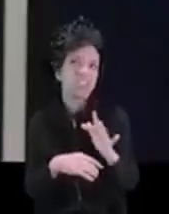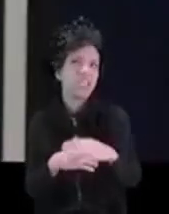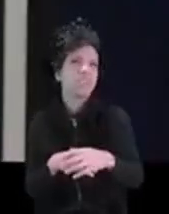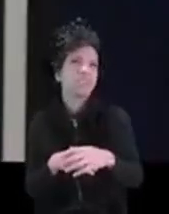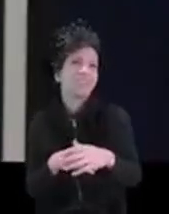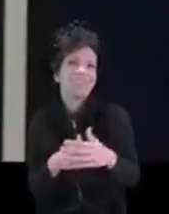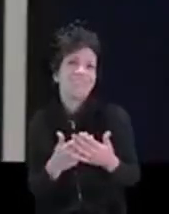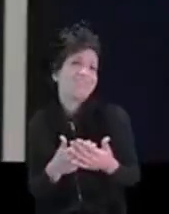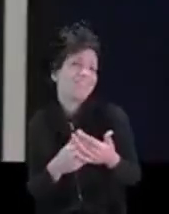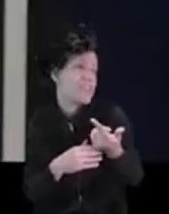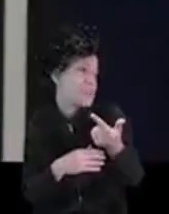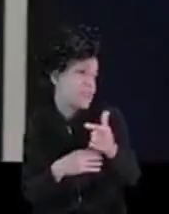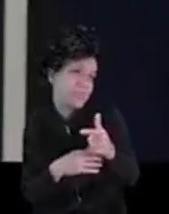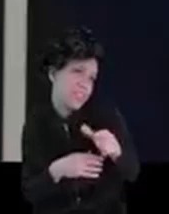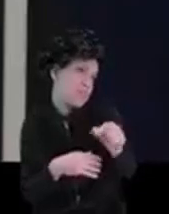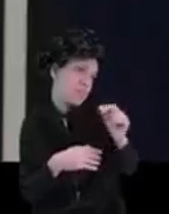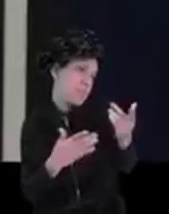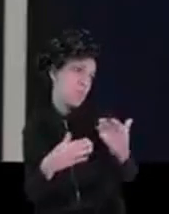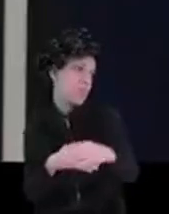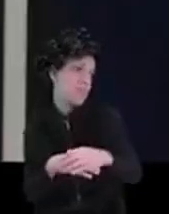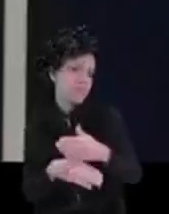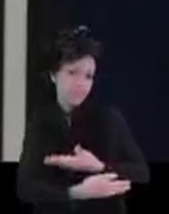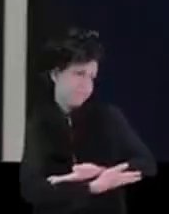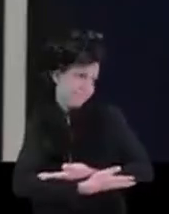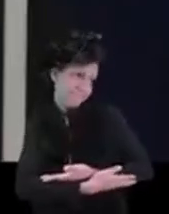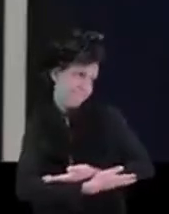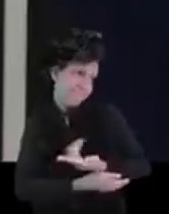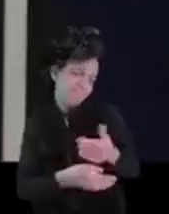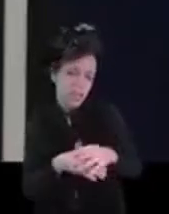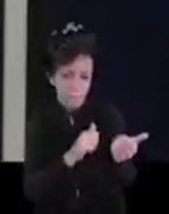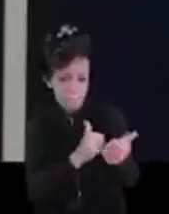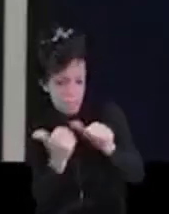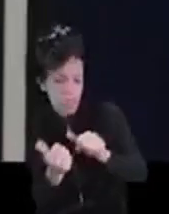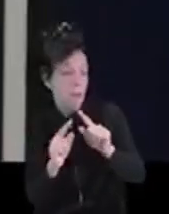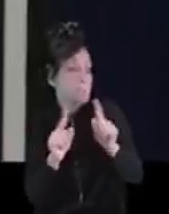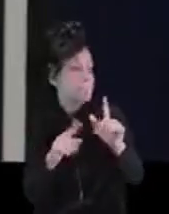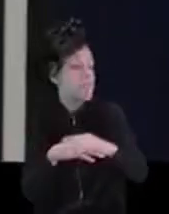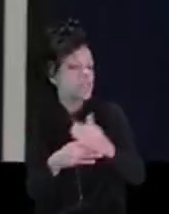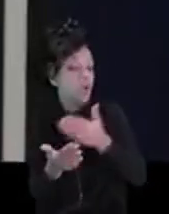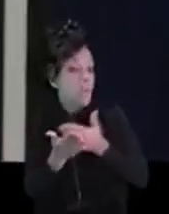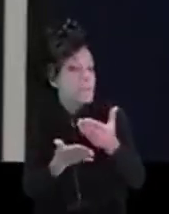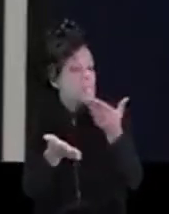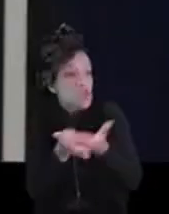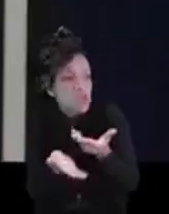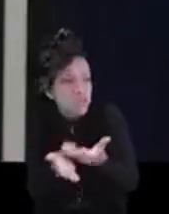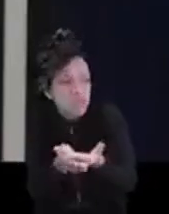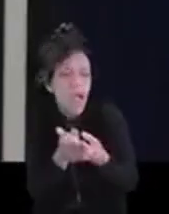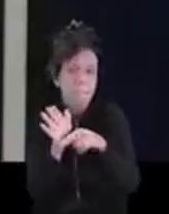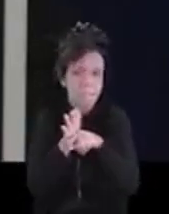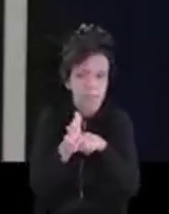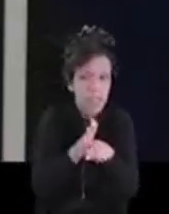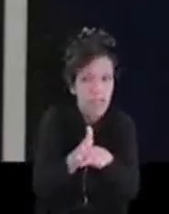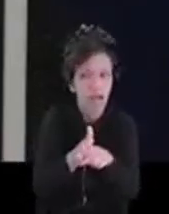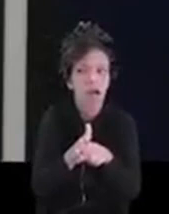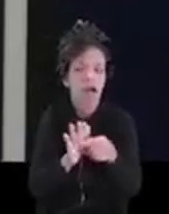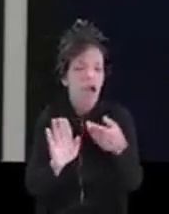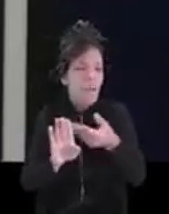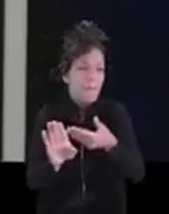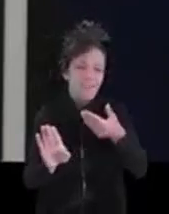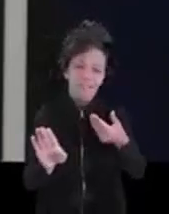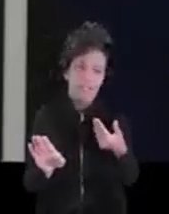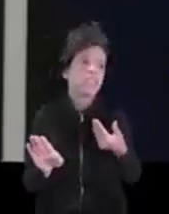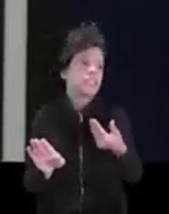neném feio escolha na escolha mas aí a partir do momento você comer porque eu comecei a estudar e tudo aí eu me